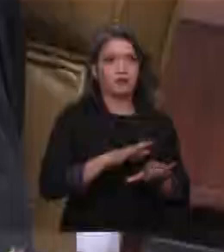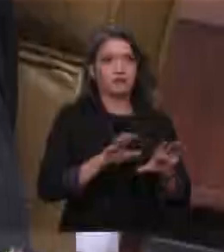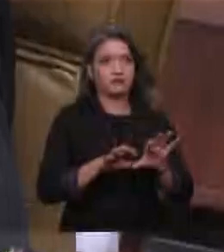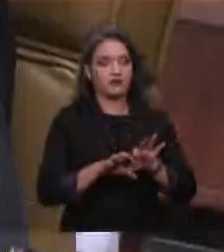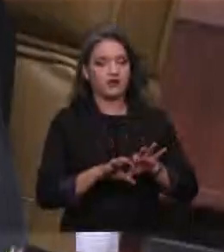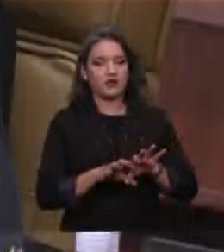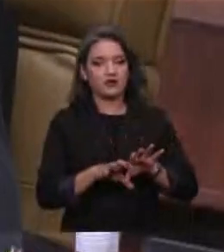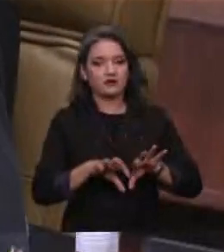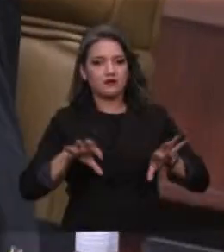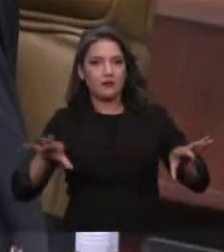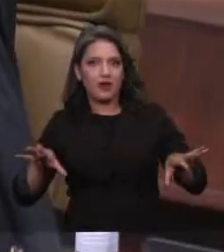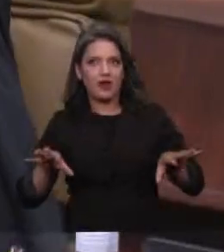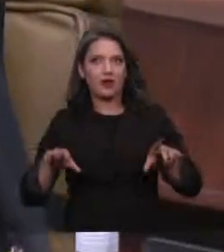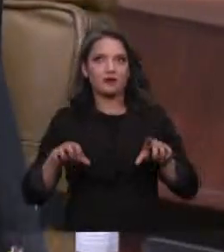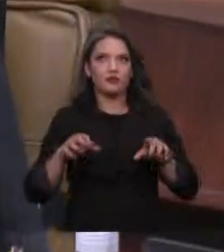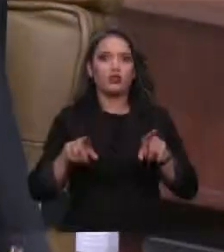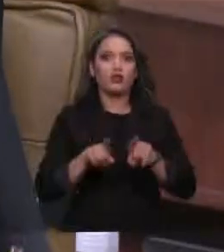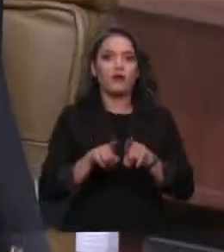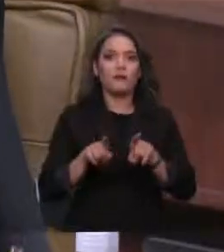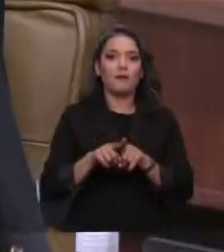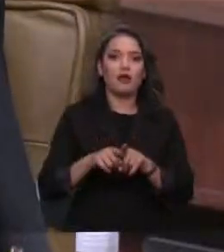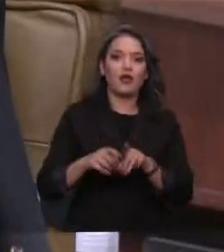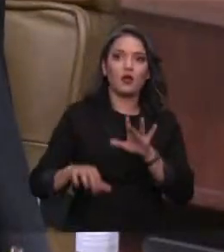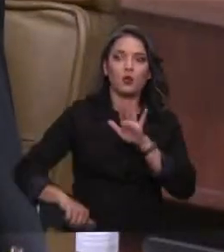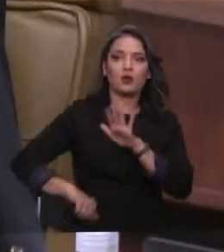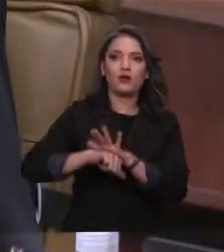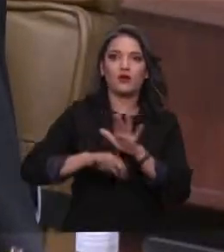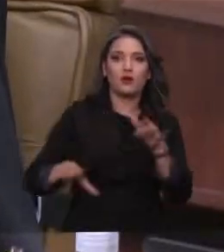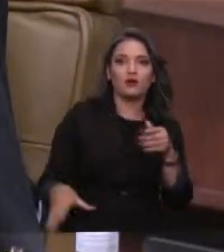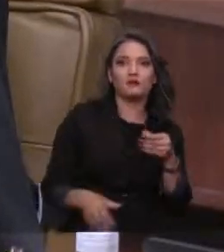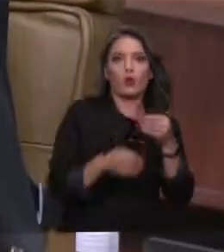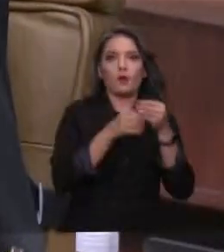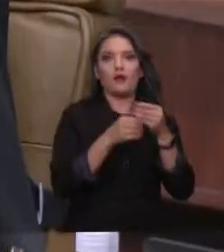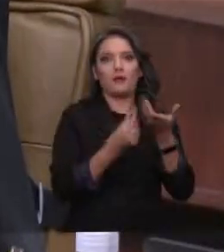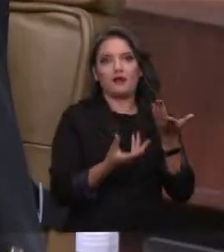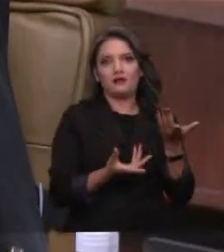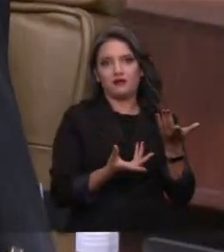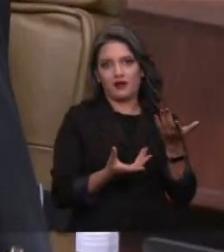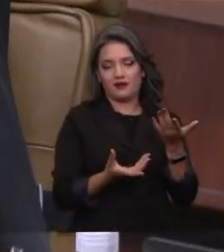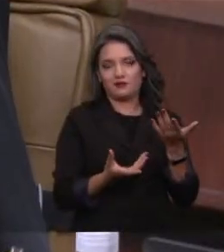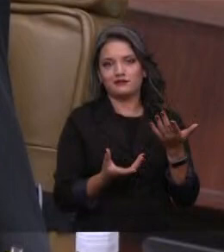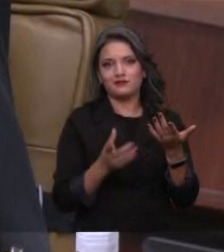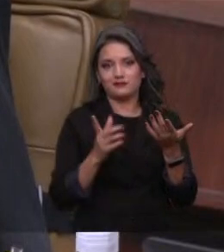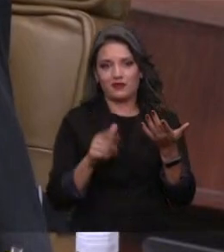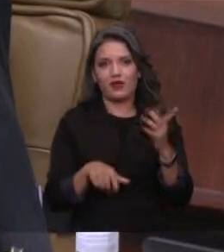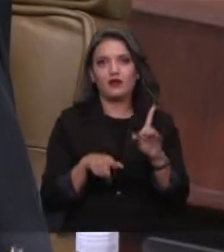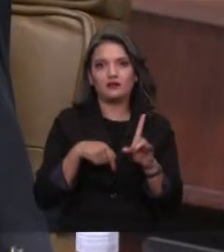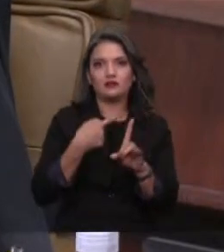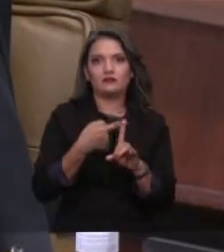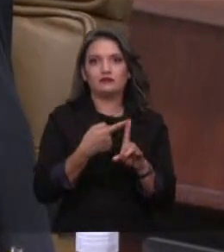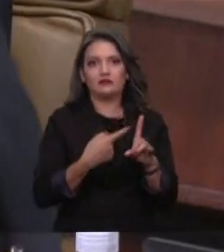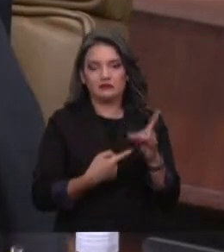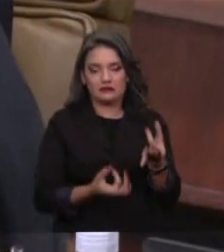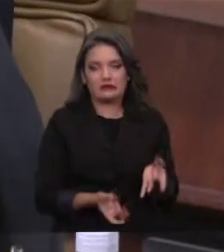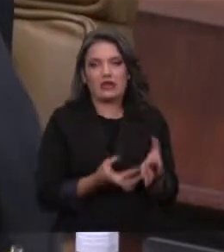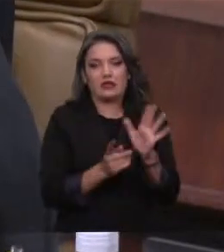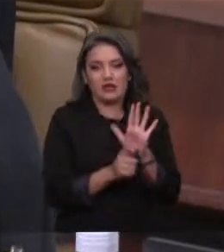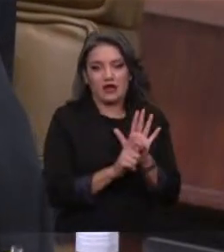e uma majoração correspondente ao tráfico. Colaciono nesse